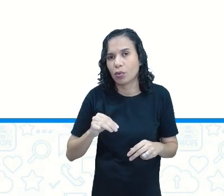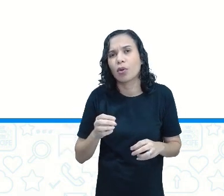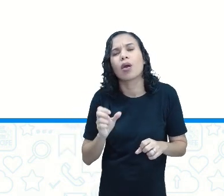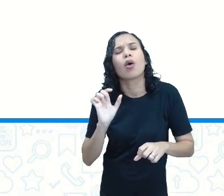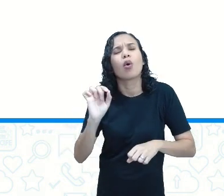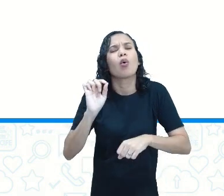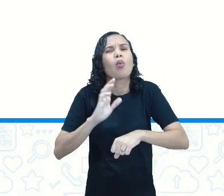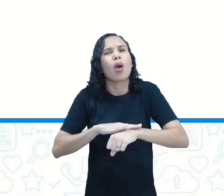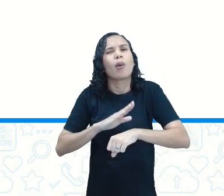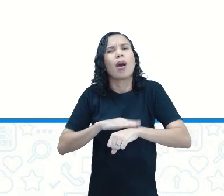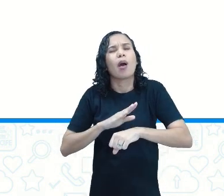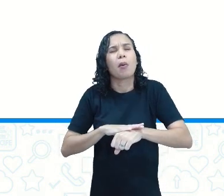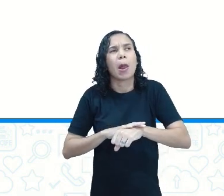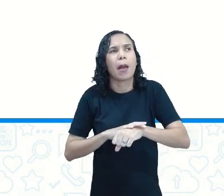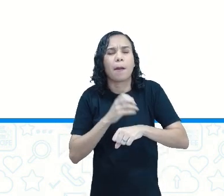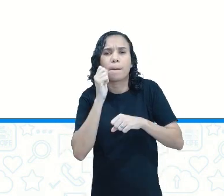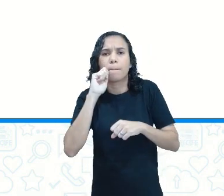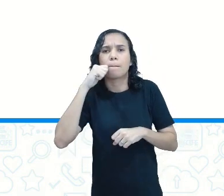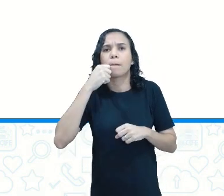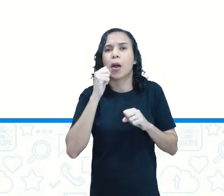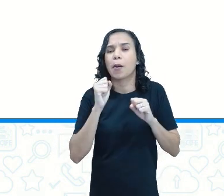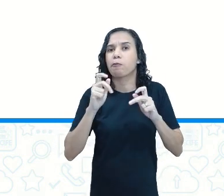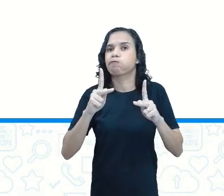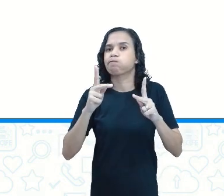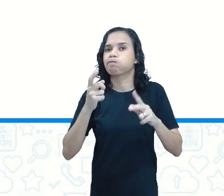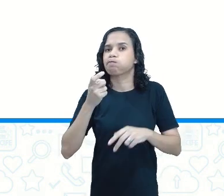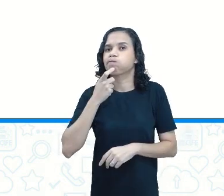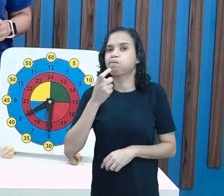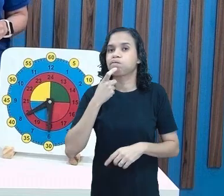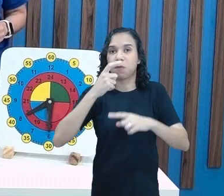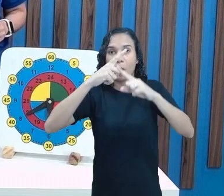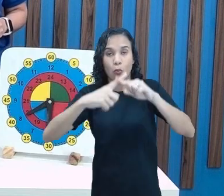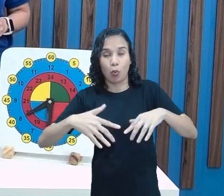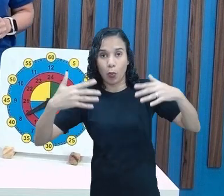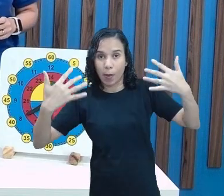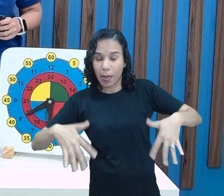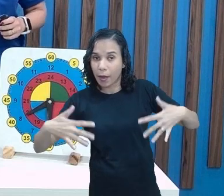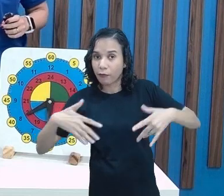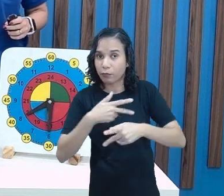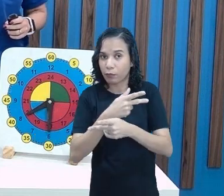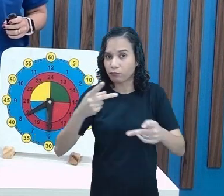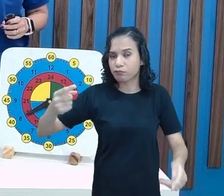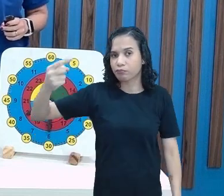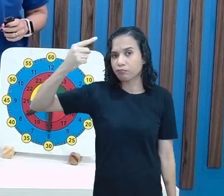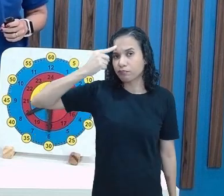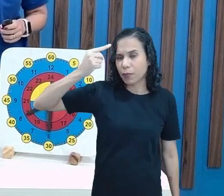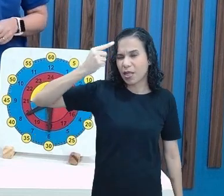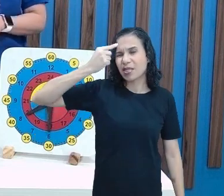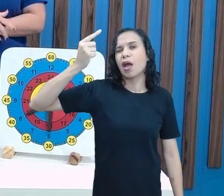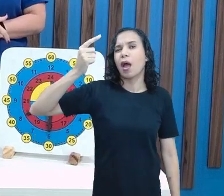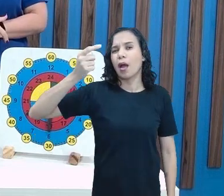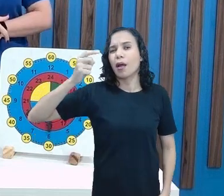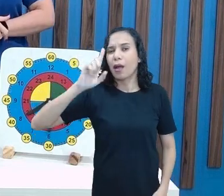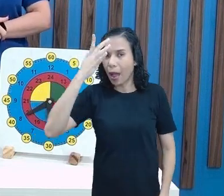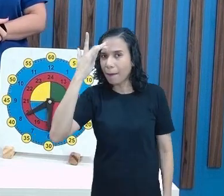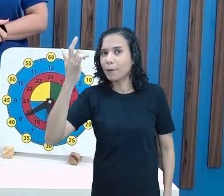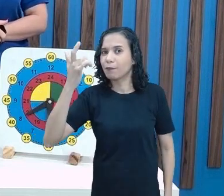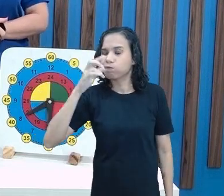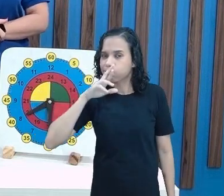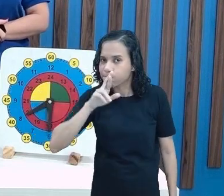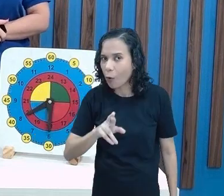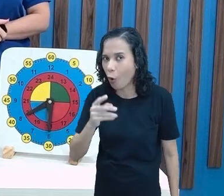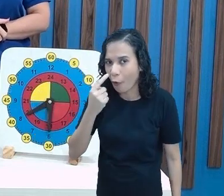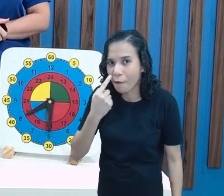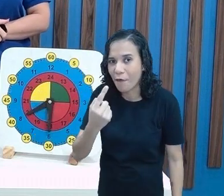hora que o pão vai sair do forno? Eu deixo esse desafio aí para vocês pensarem um pouquinho e amanhã eu quero